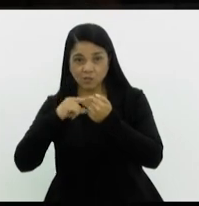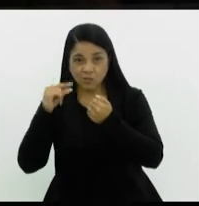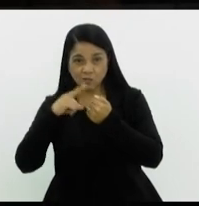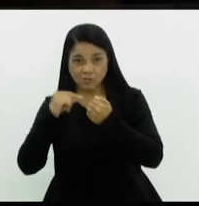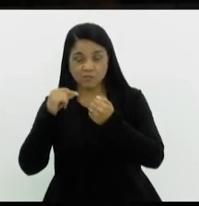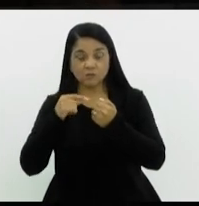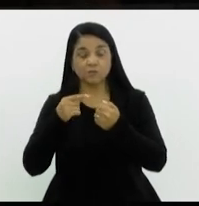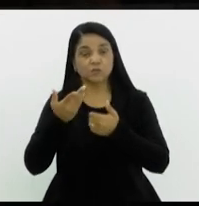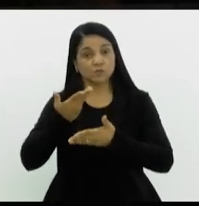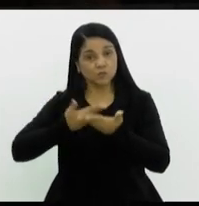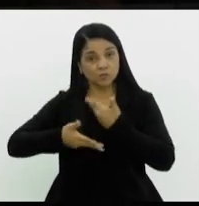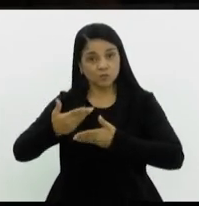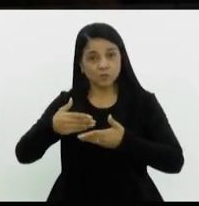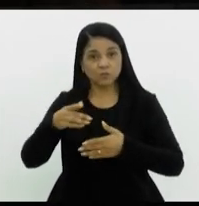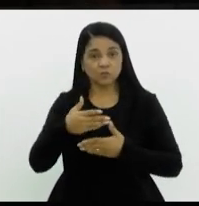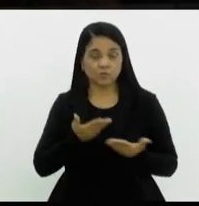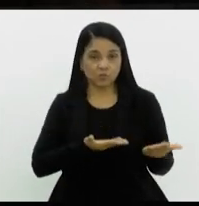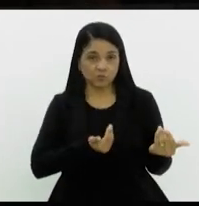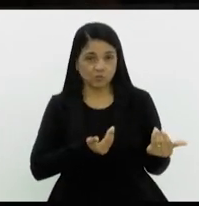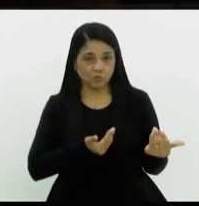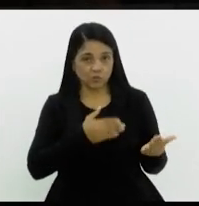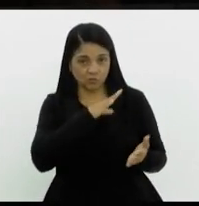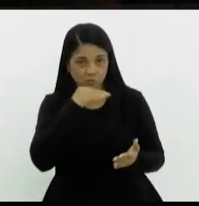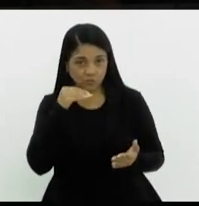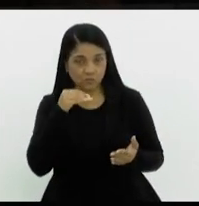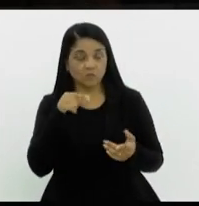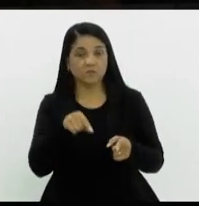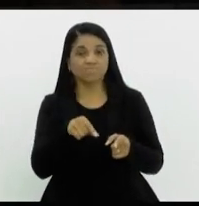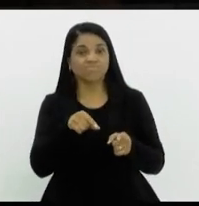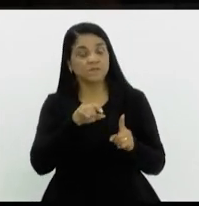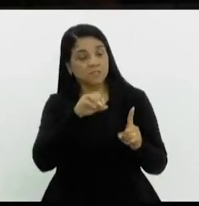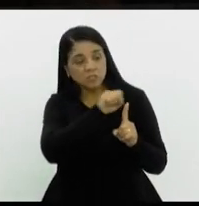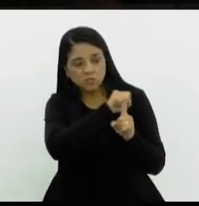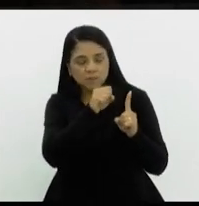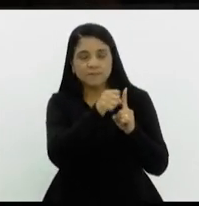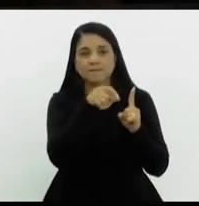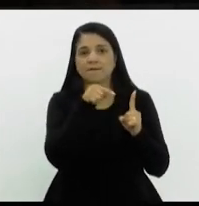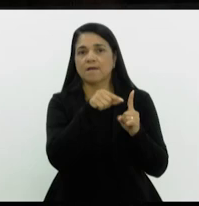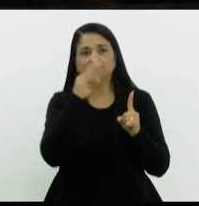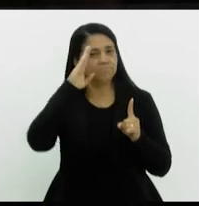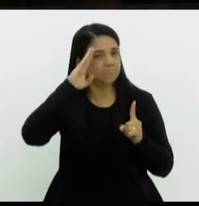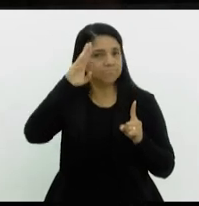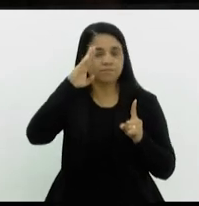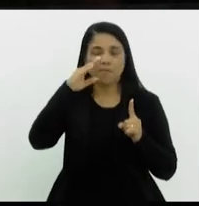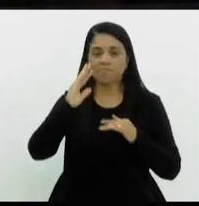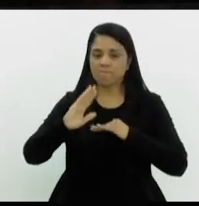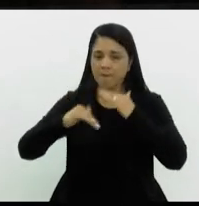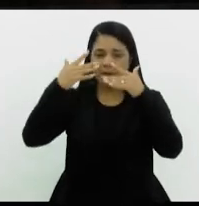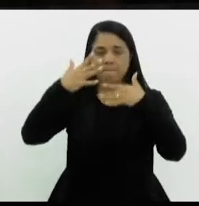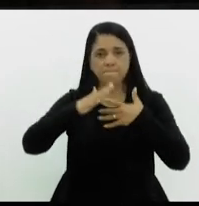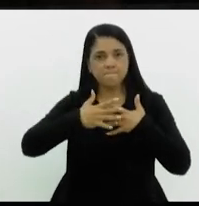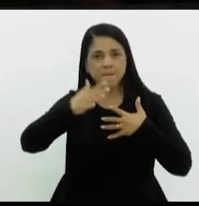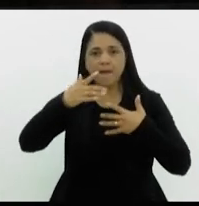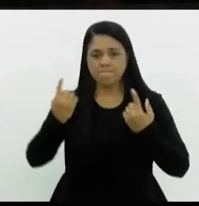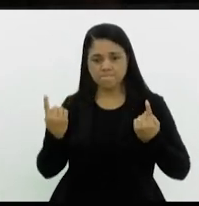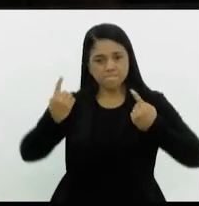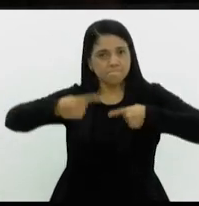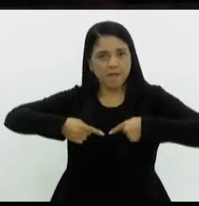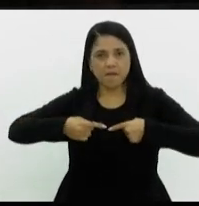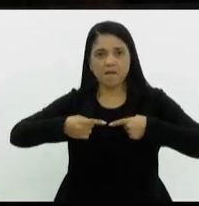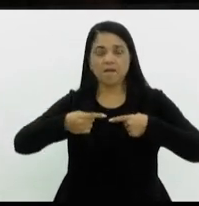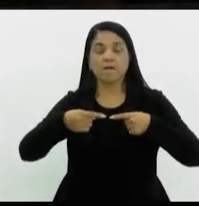jovens são essenciais para criar uma sociedade vibrante e competitiva. Outro